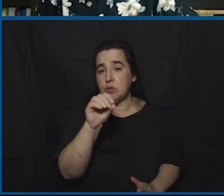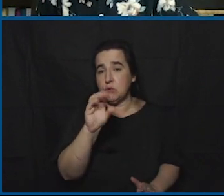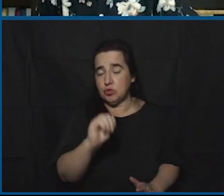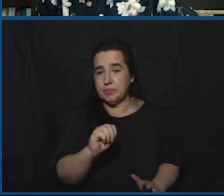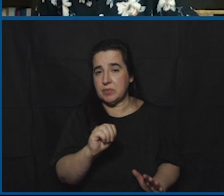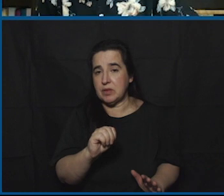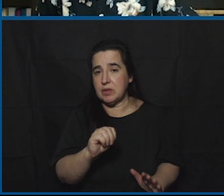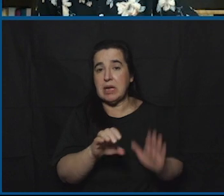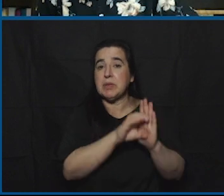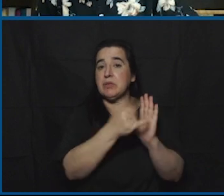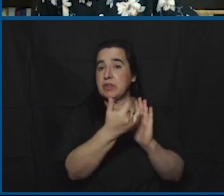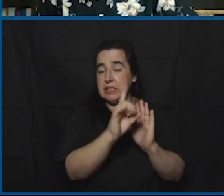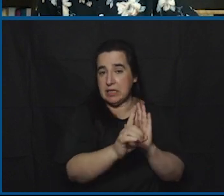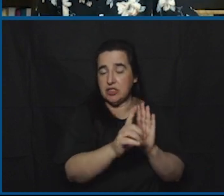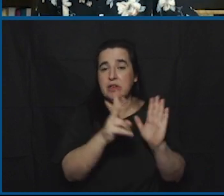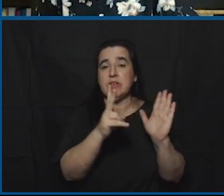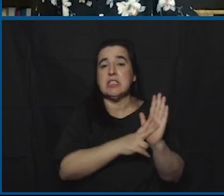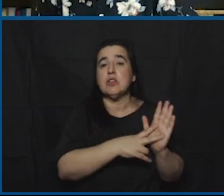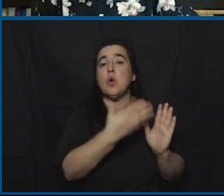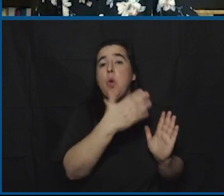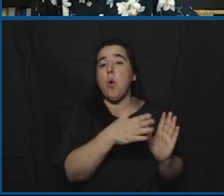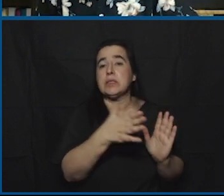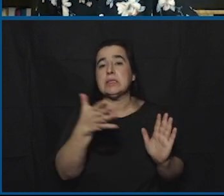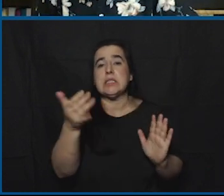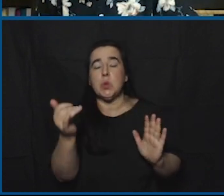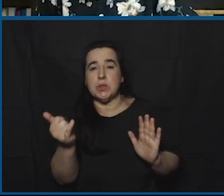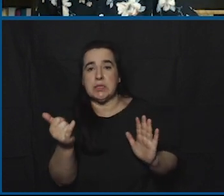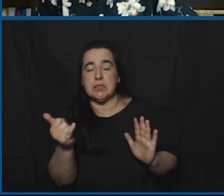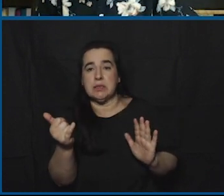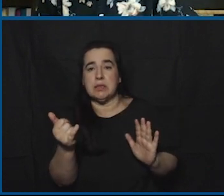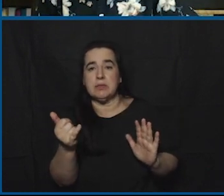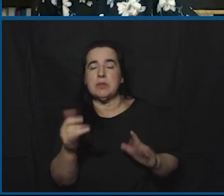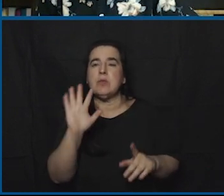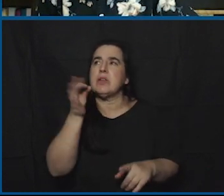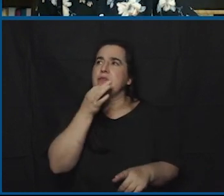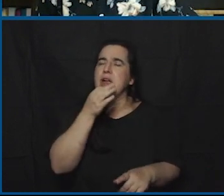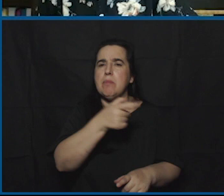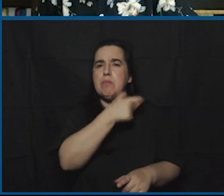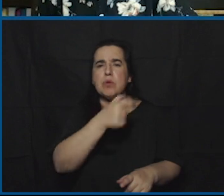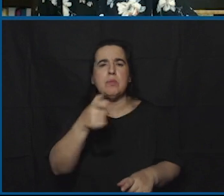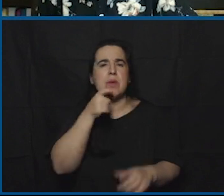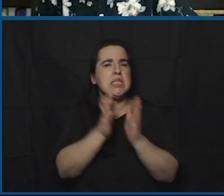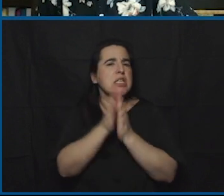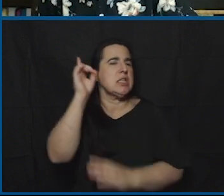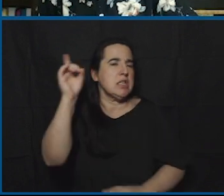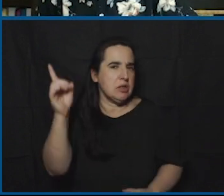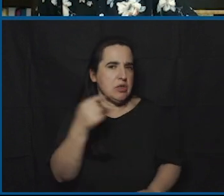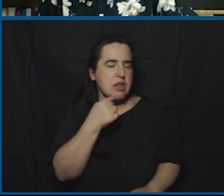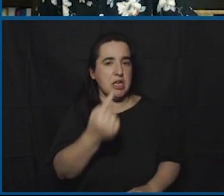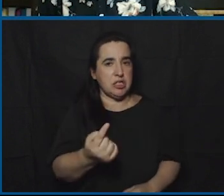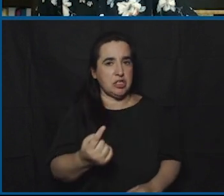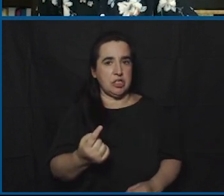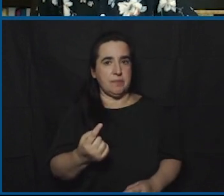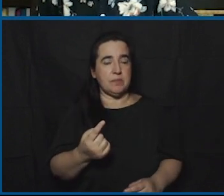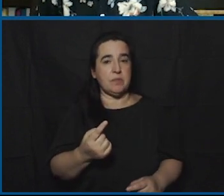nos versículos 11 e 12, quando vem a falar das promessas de Deus, ele vai dizer